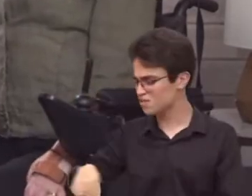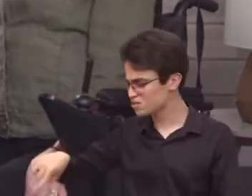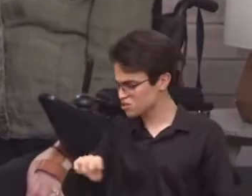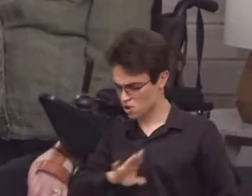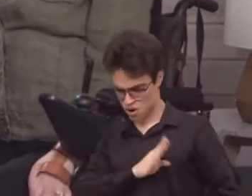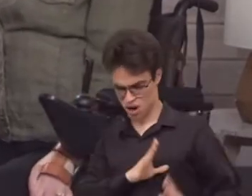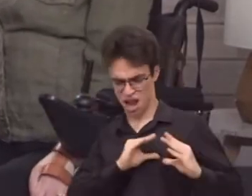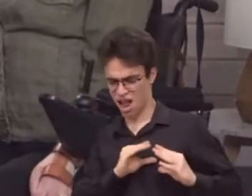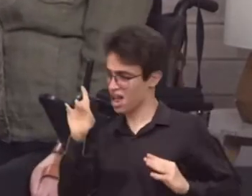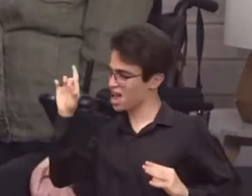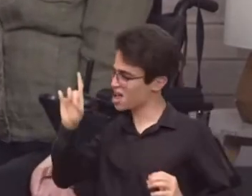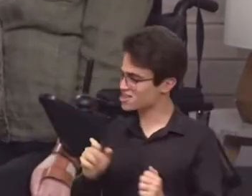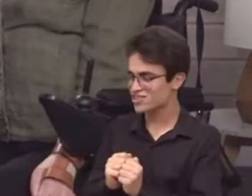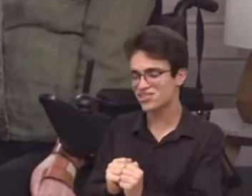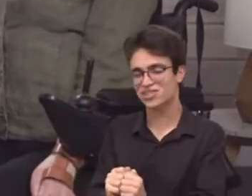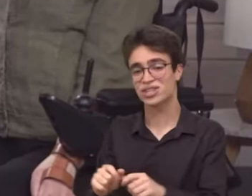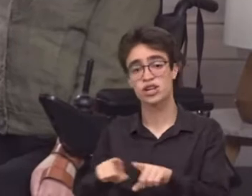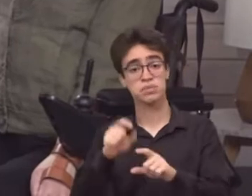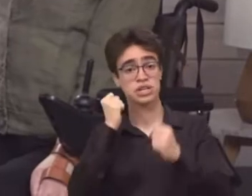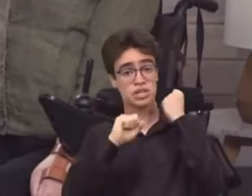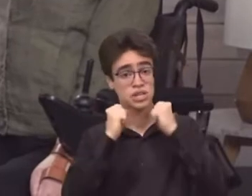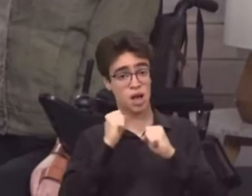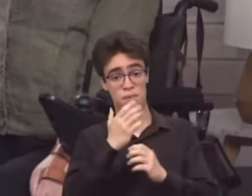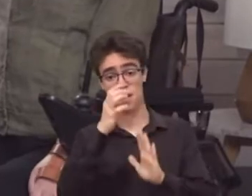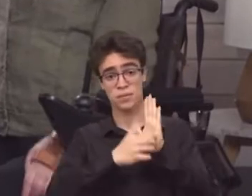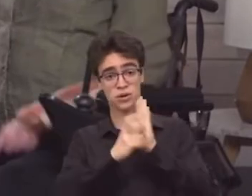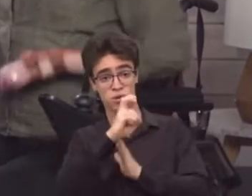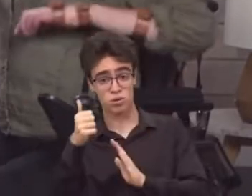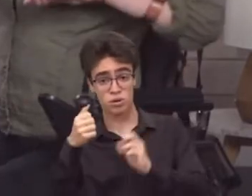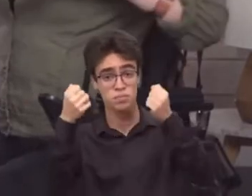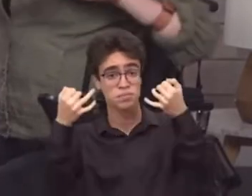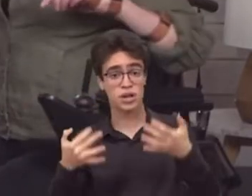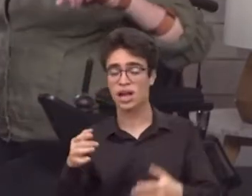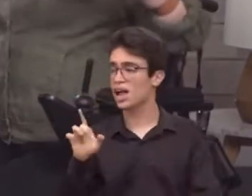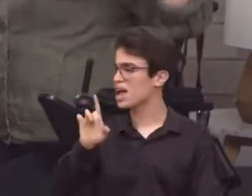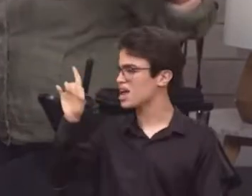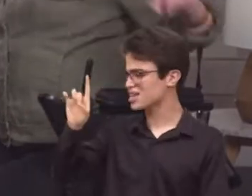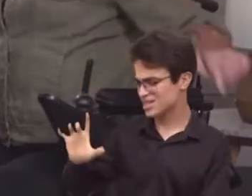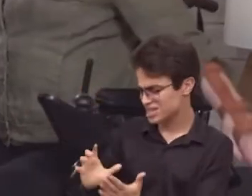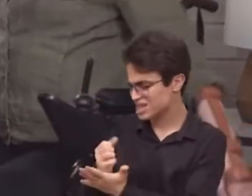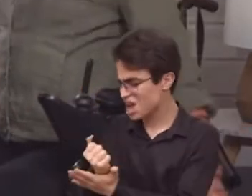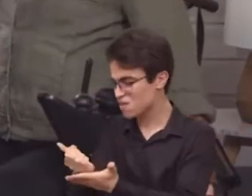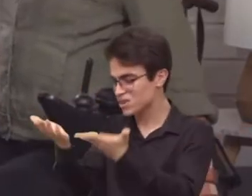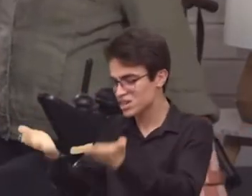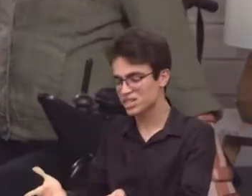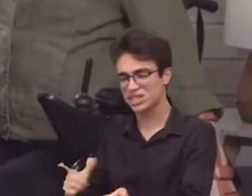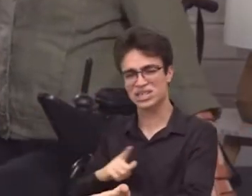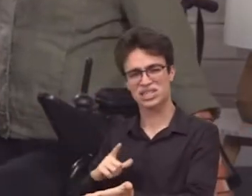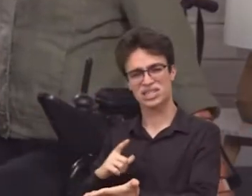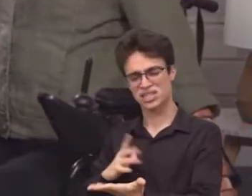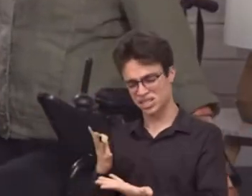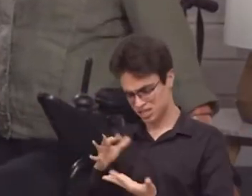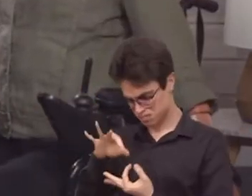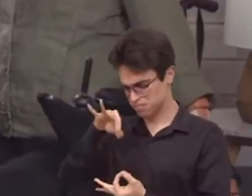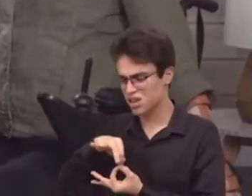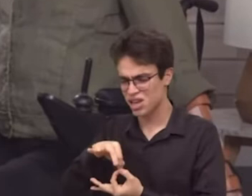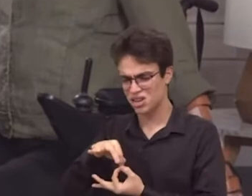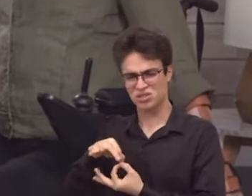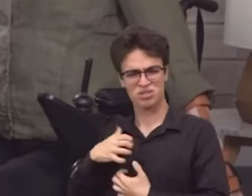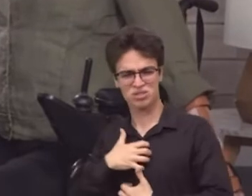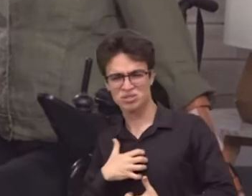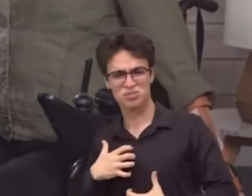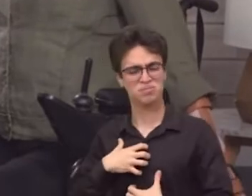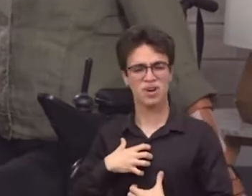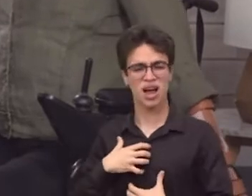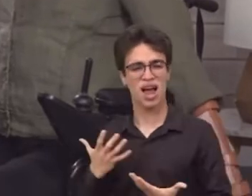Salmos 51 ele salva aqueles cujo o Espírito está quebrantado Deus se apressa para nos